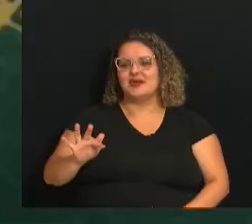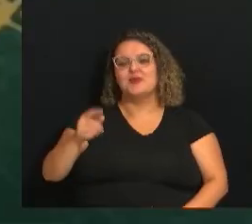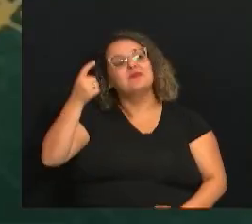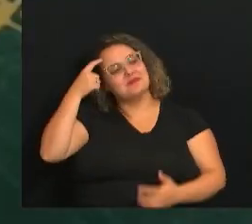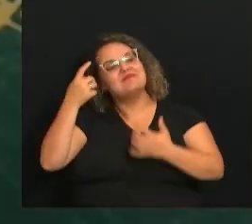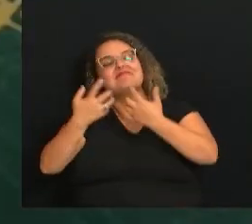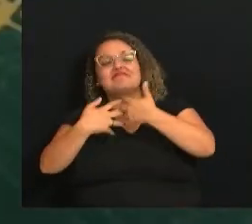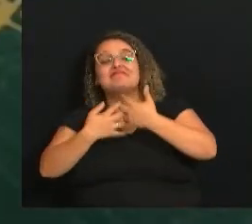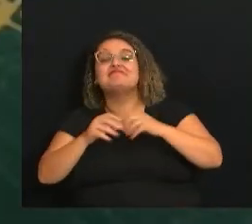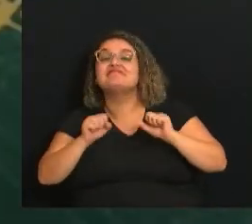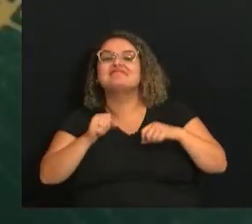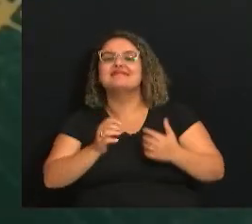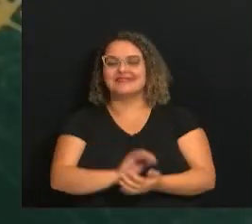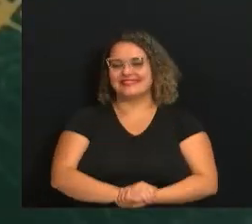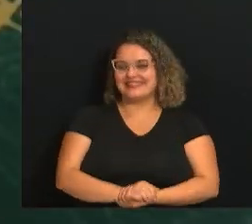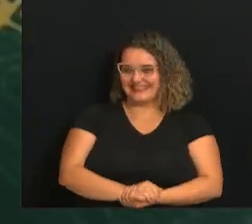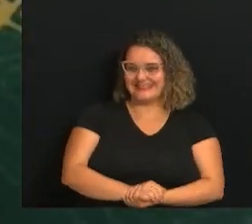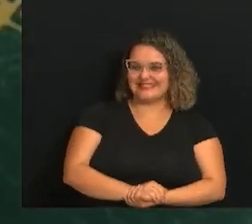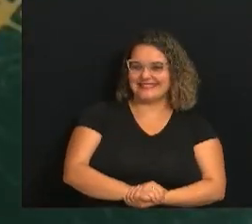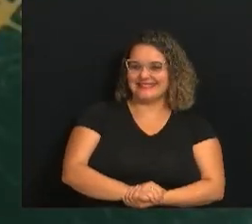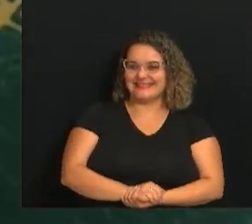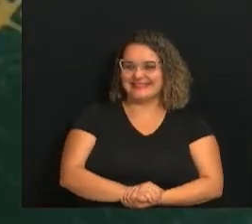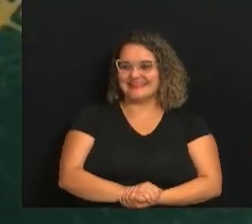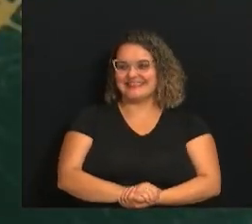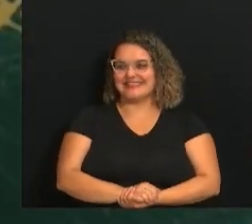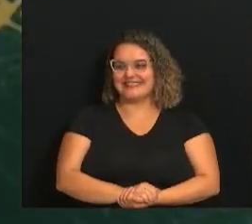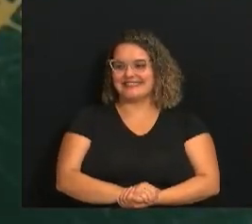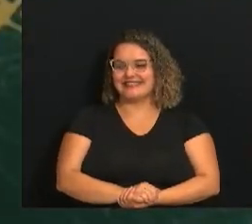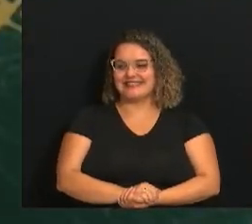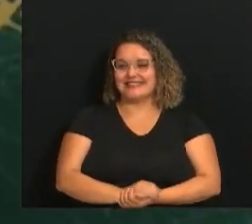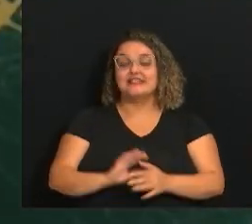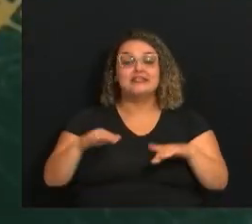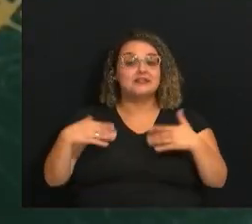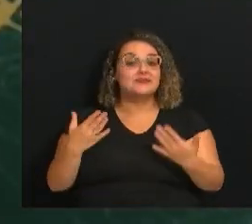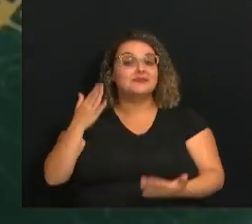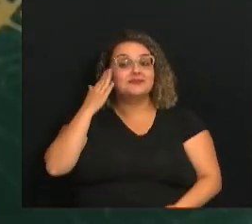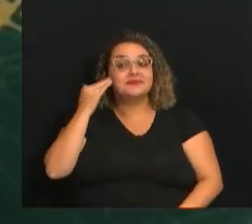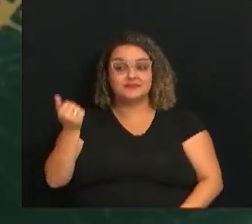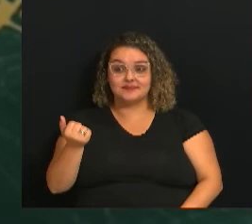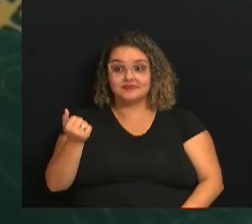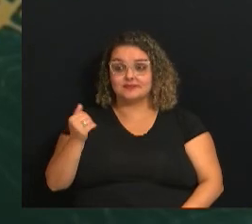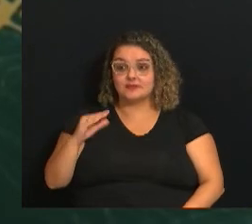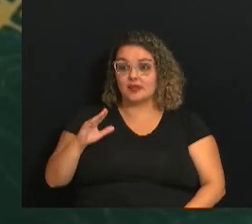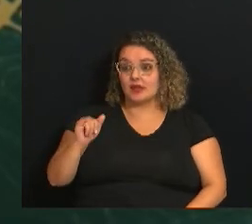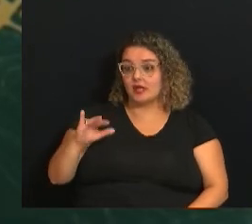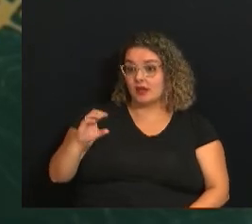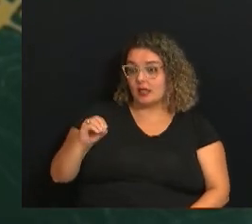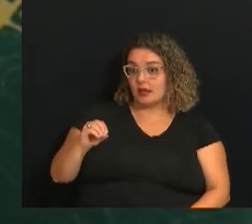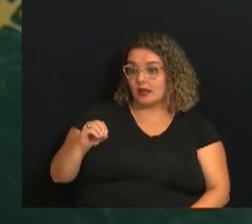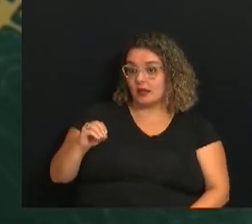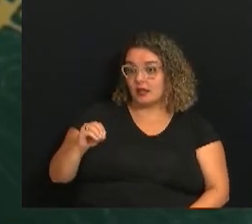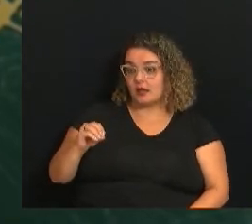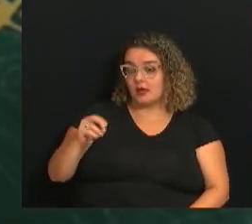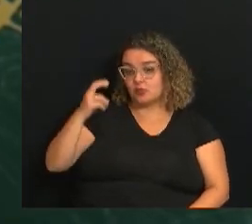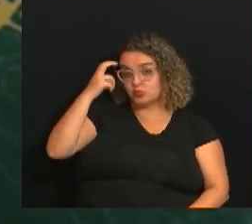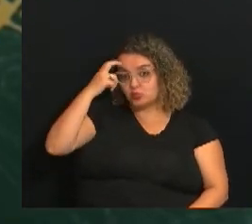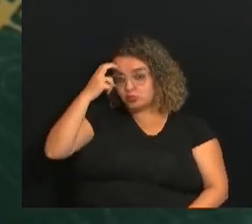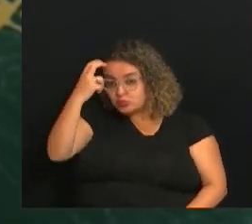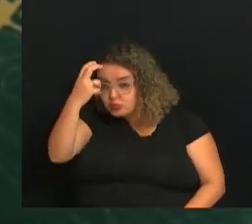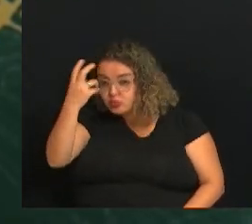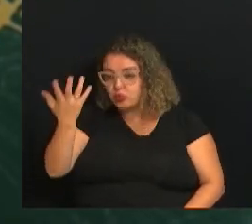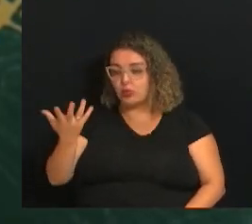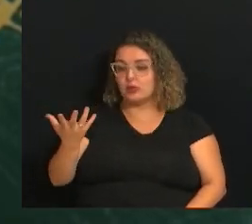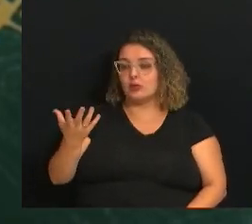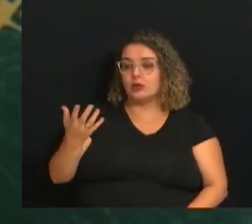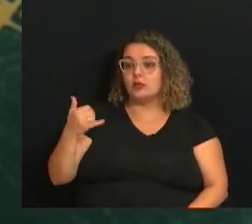medicina. Bom, quando que você descobriu que o Caio ele era superdotado? Como que foi isso? Com que